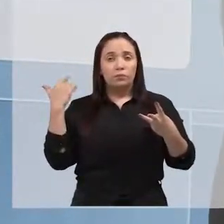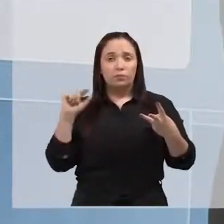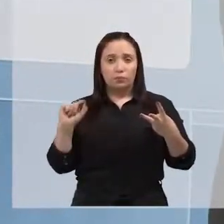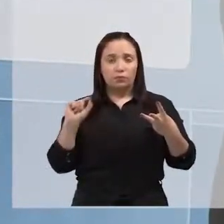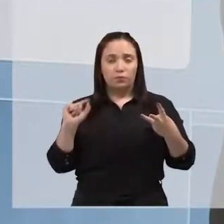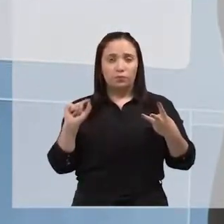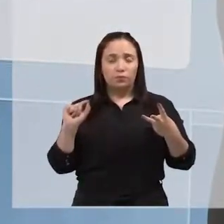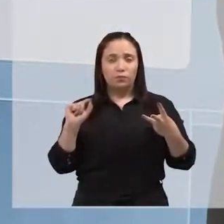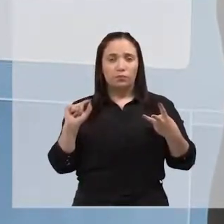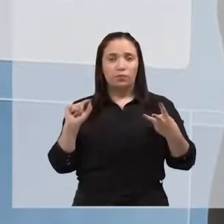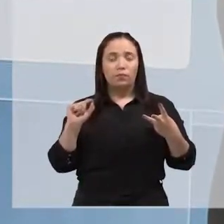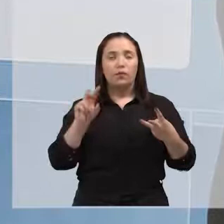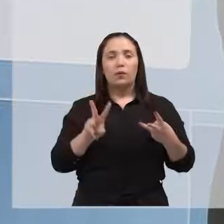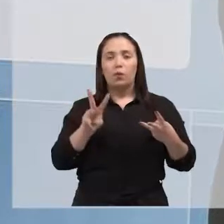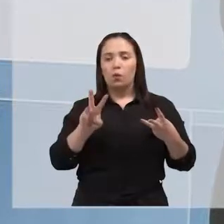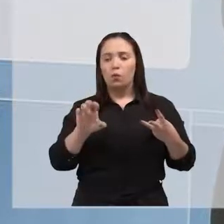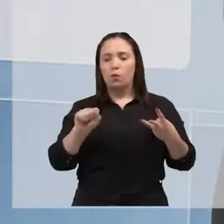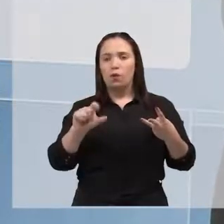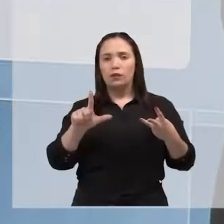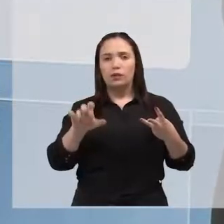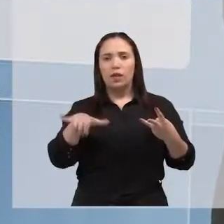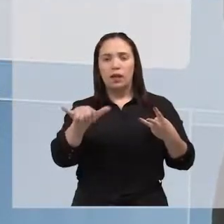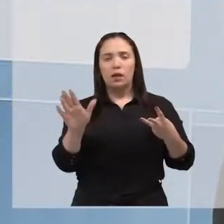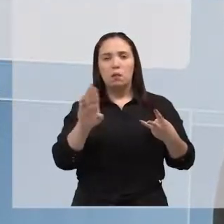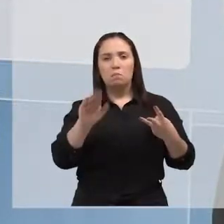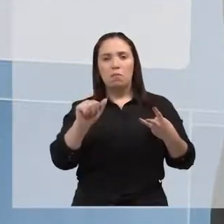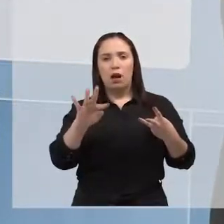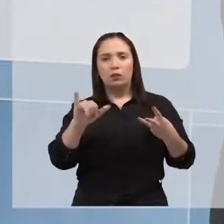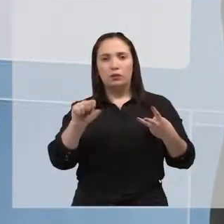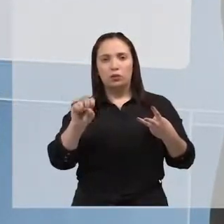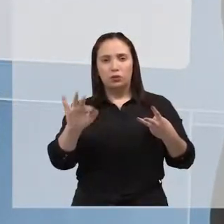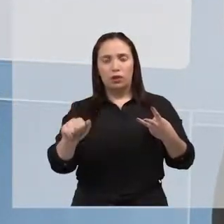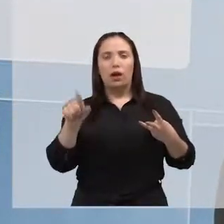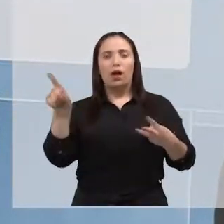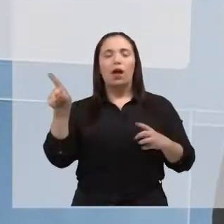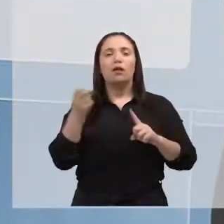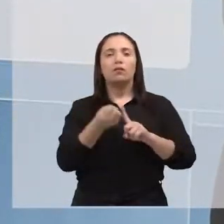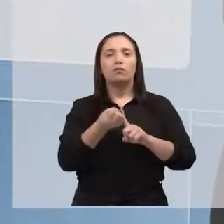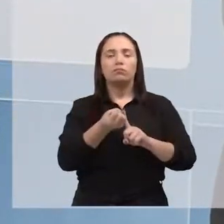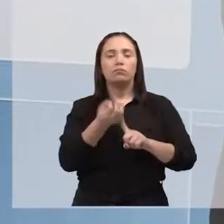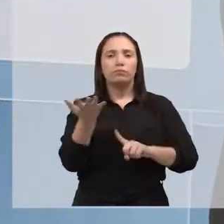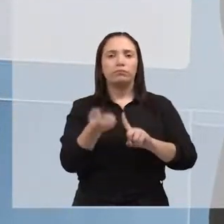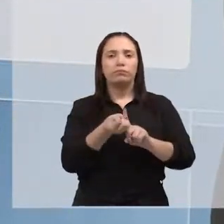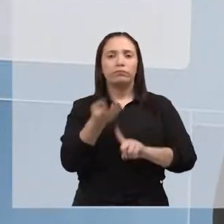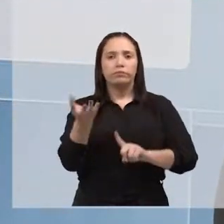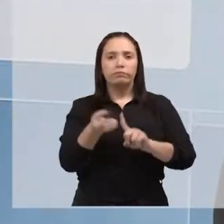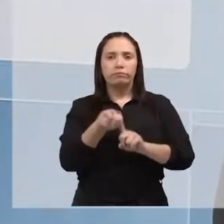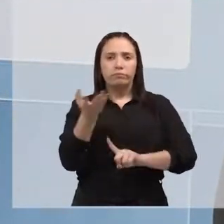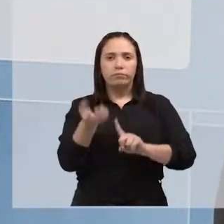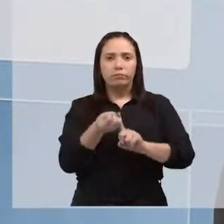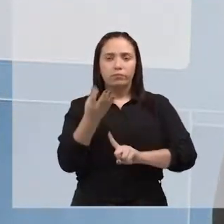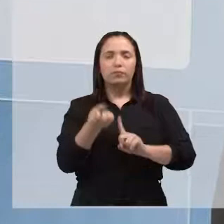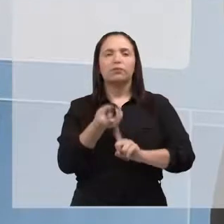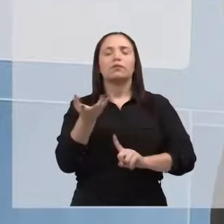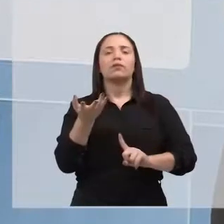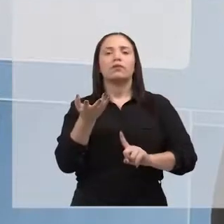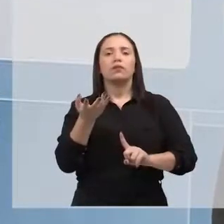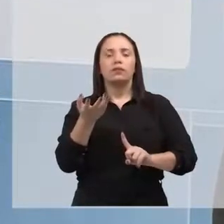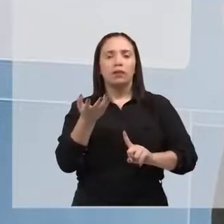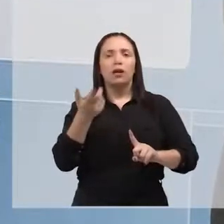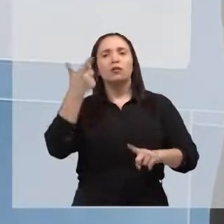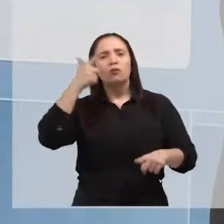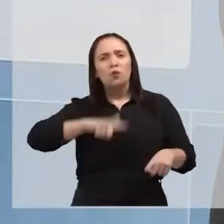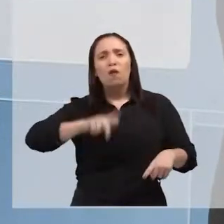que o Wesley Batista parece que aprofundou as denúncias, né? E aí puxaram a história de novo aqui, colocaram a história de novo no... O